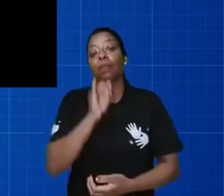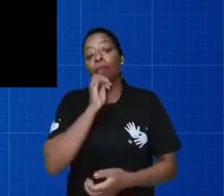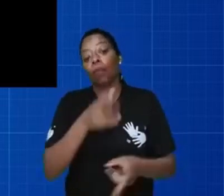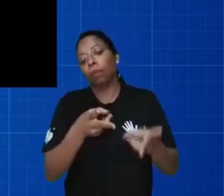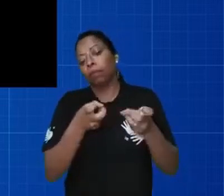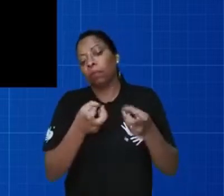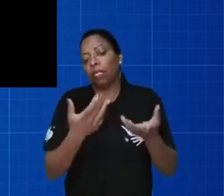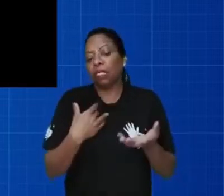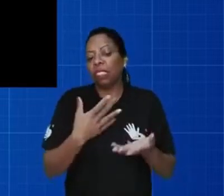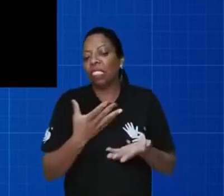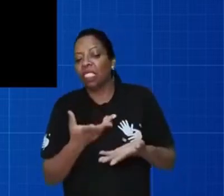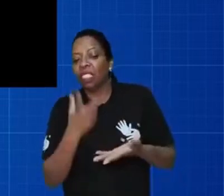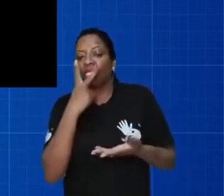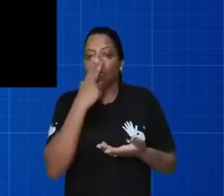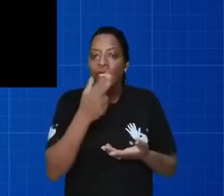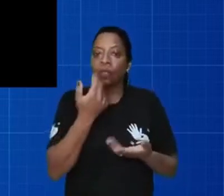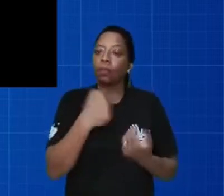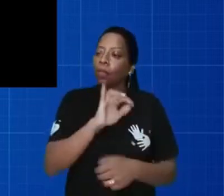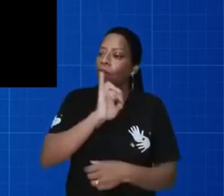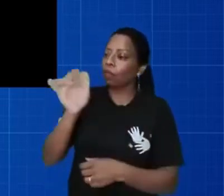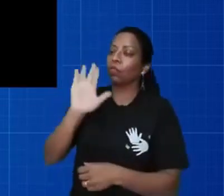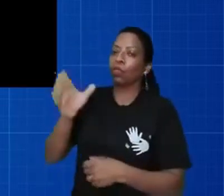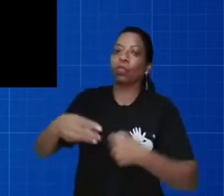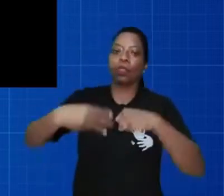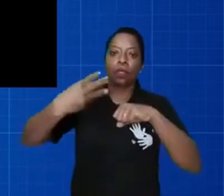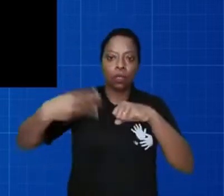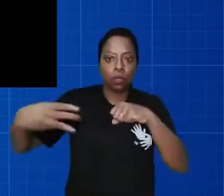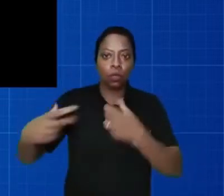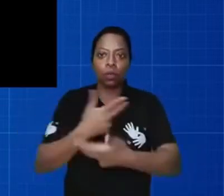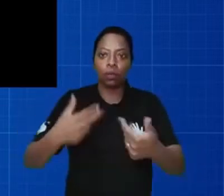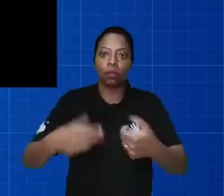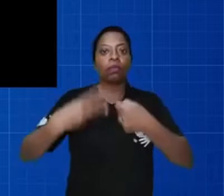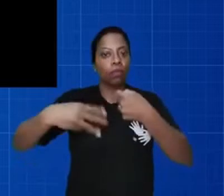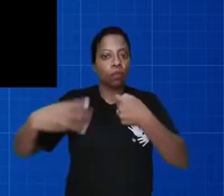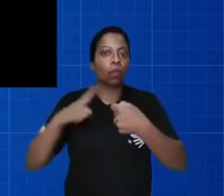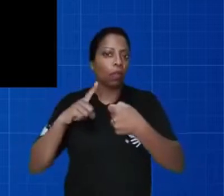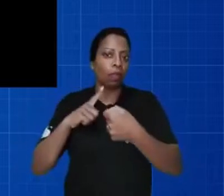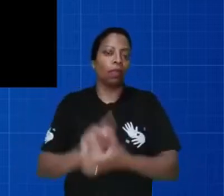ter uma suspeita, né, a partir dos sintomas que a criança apresentar, criança, adolescente, né.